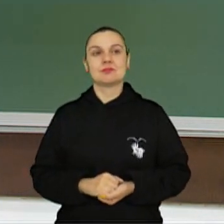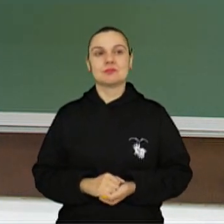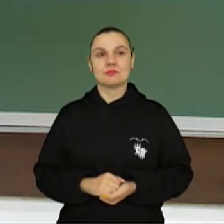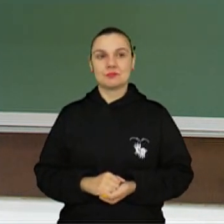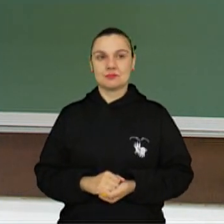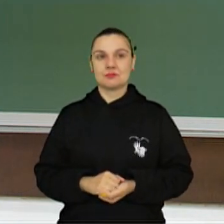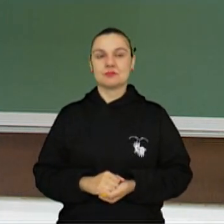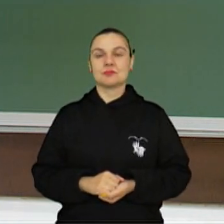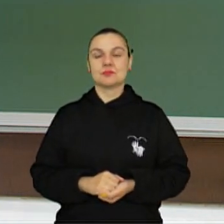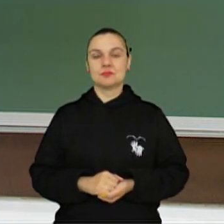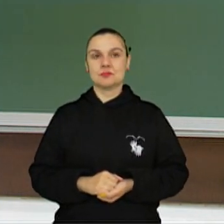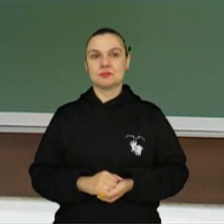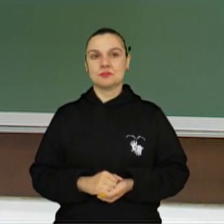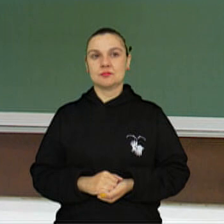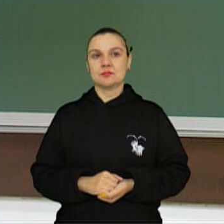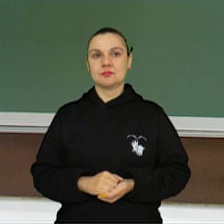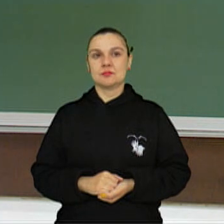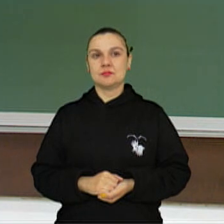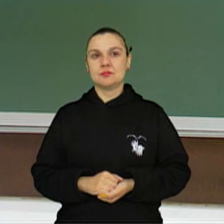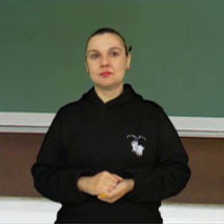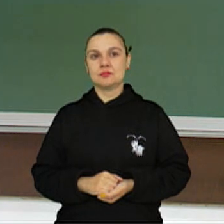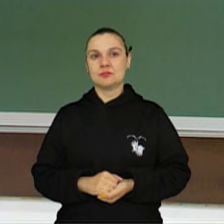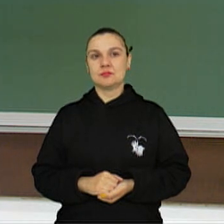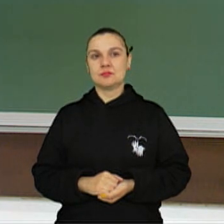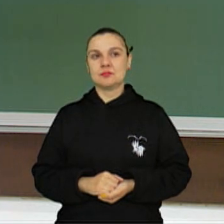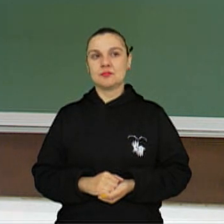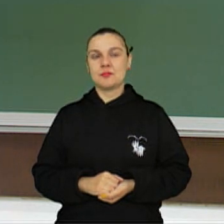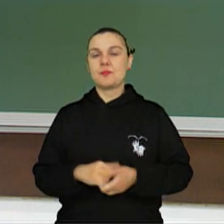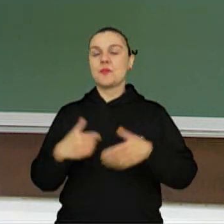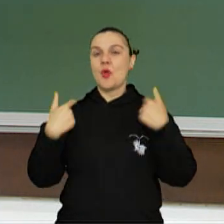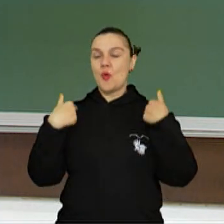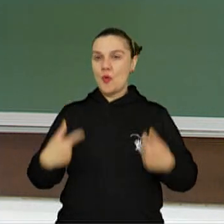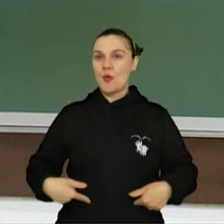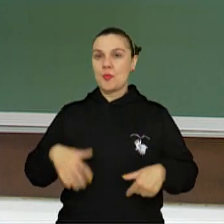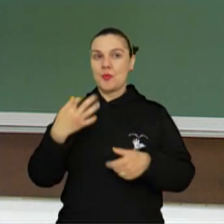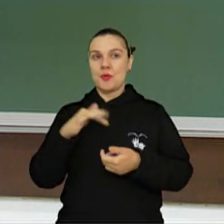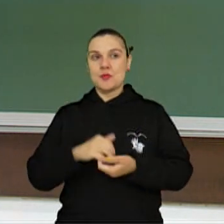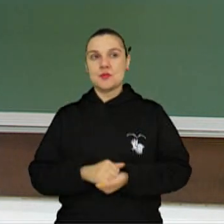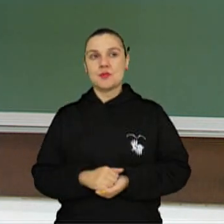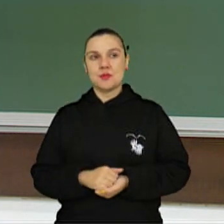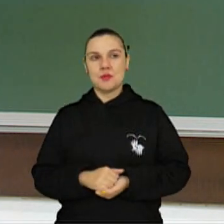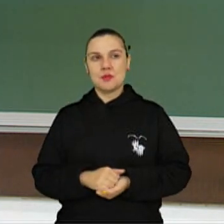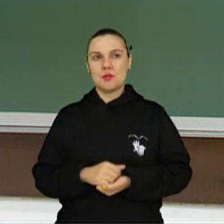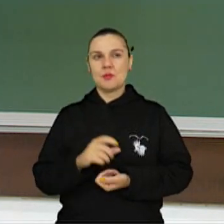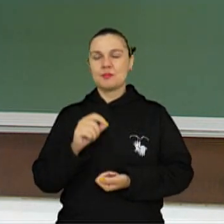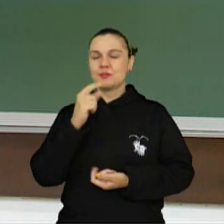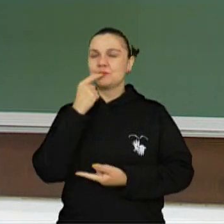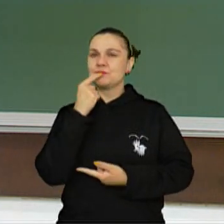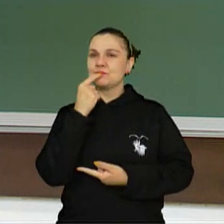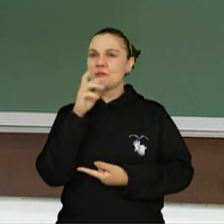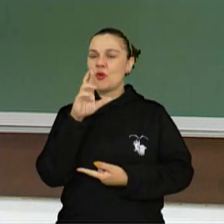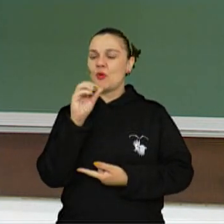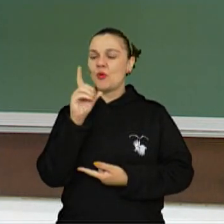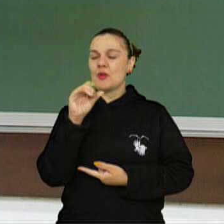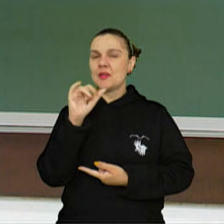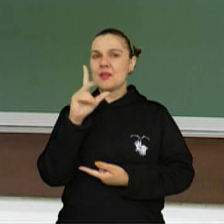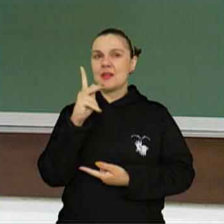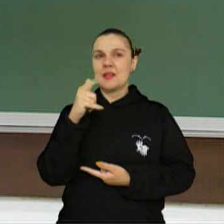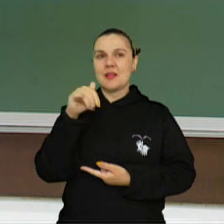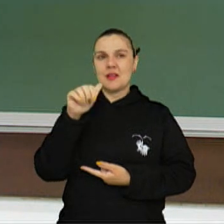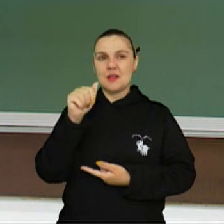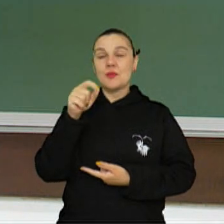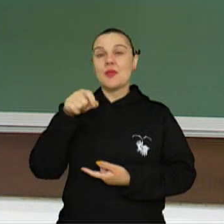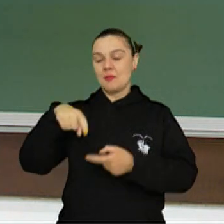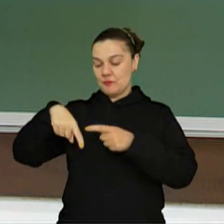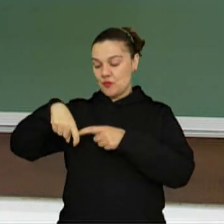a nosotros nos las rodillas. Qual que é a parte do corpo humano aqui? Las rodillas. E o que é las rodillas?